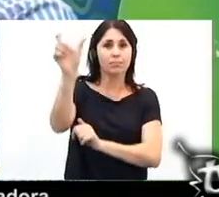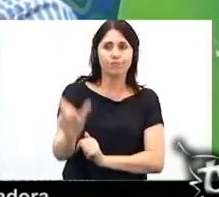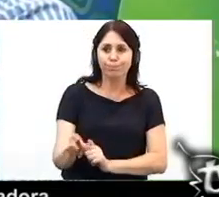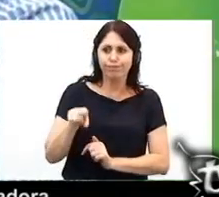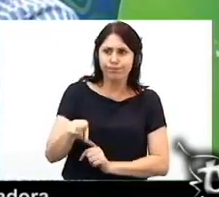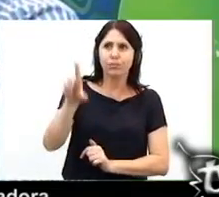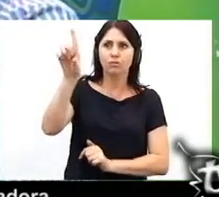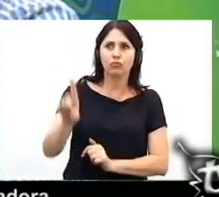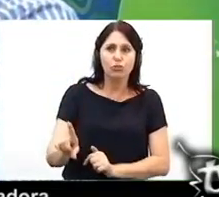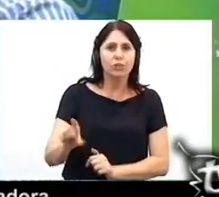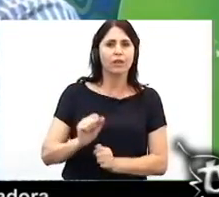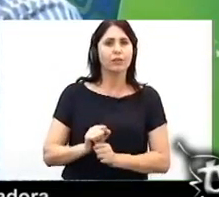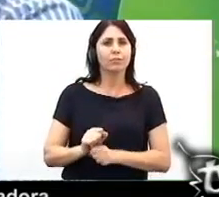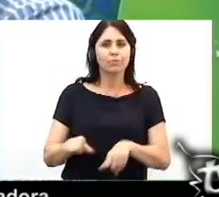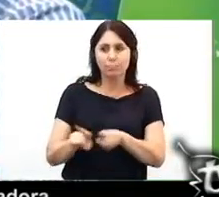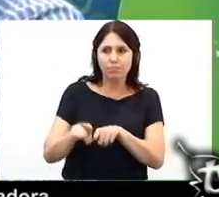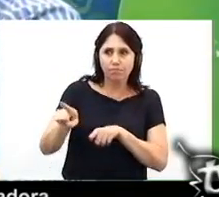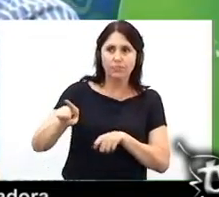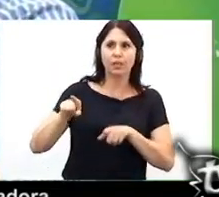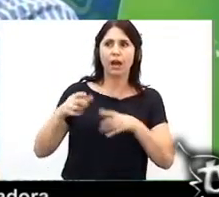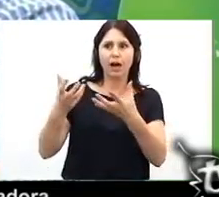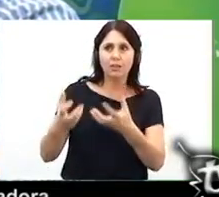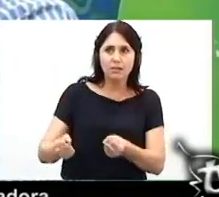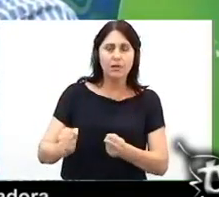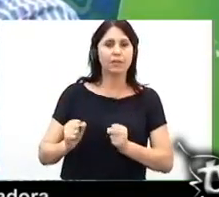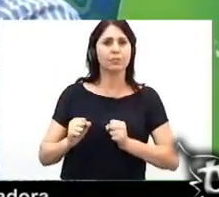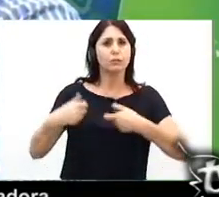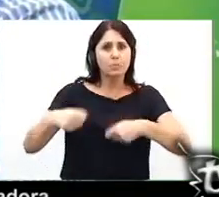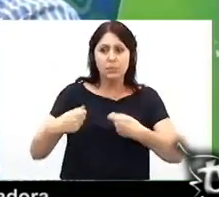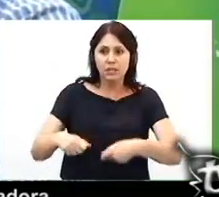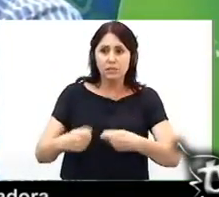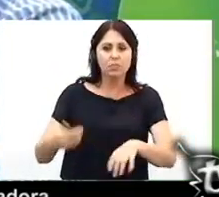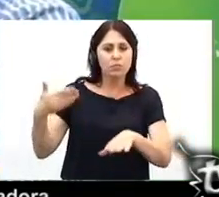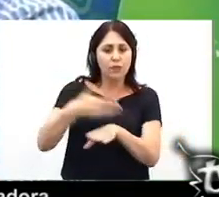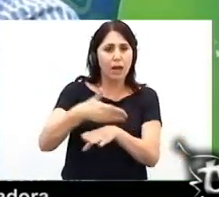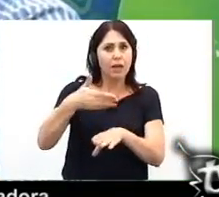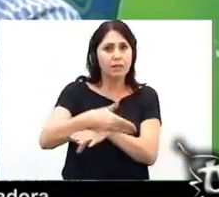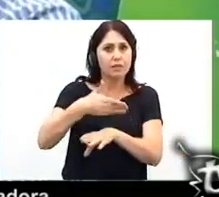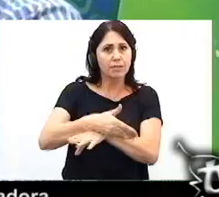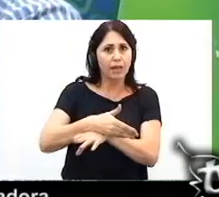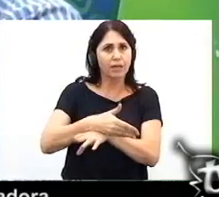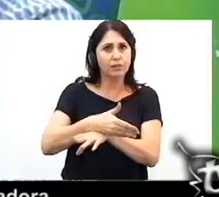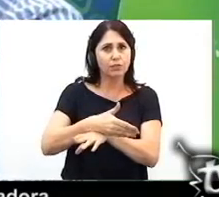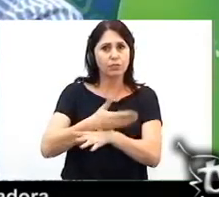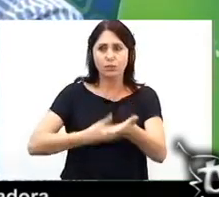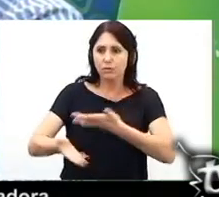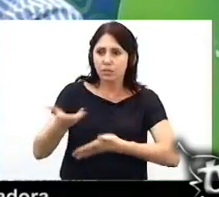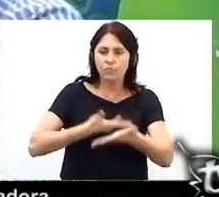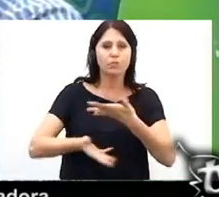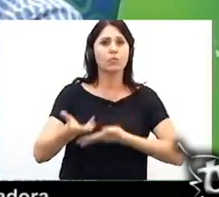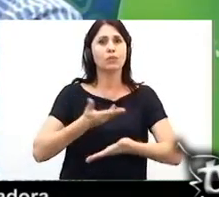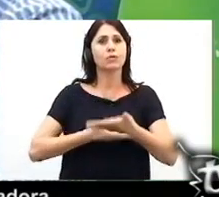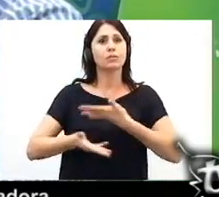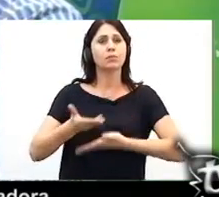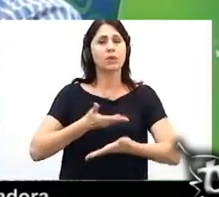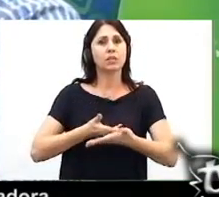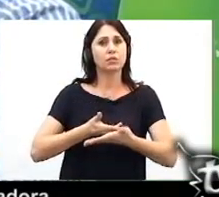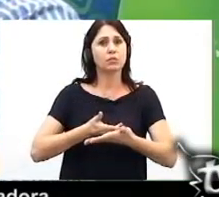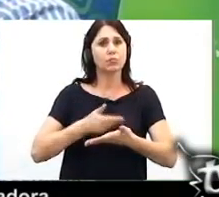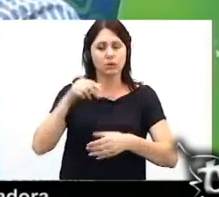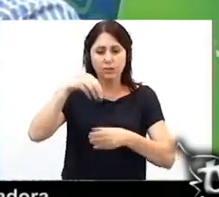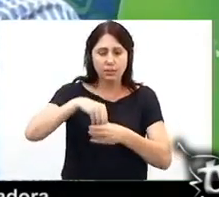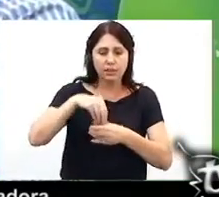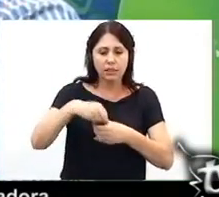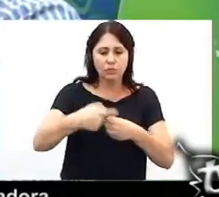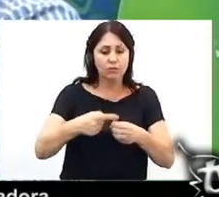com relação a uma ressignificação desses espaços e a forma de circulação e gestão da circulação na cidade, ou seja, a forma de